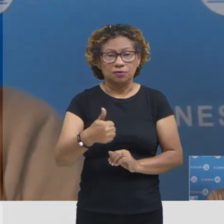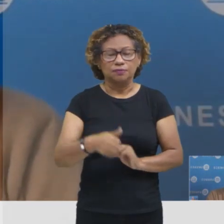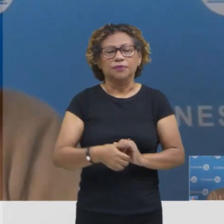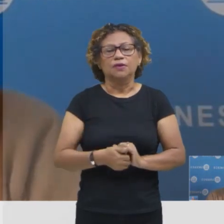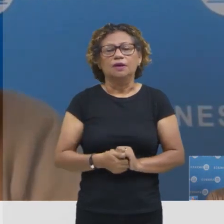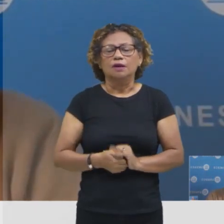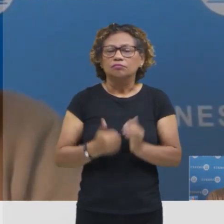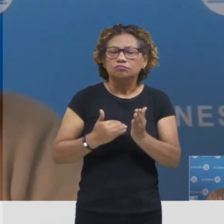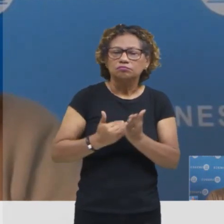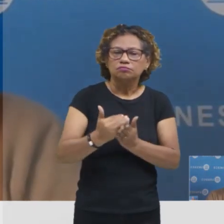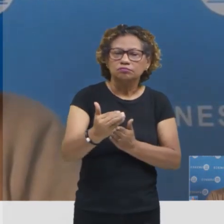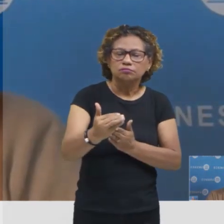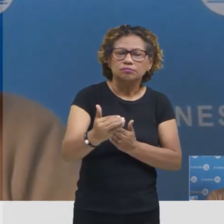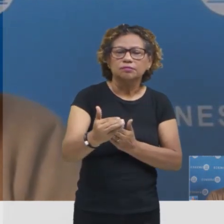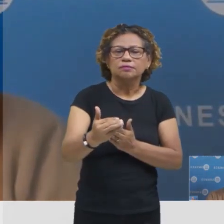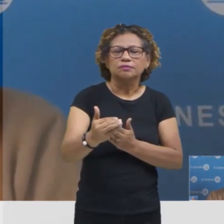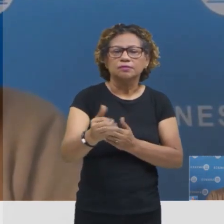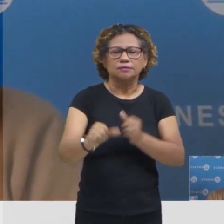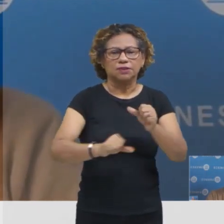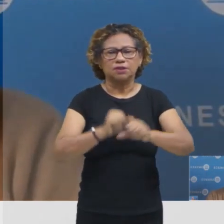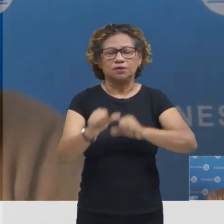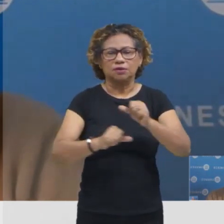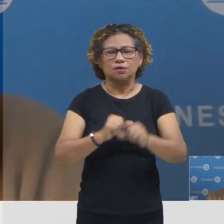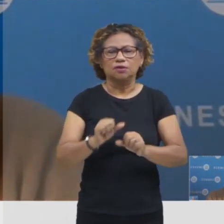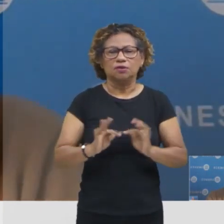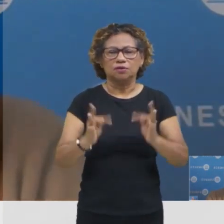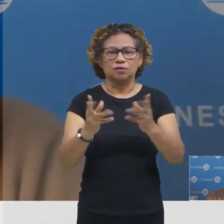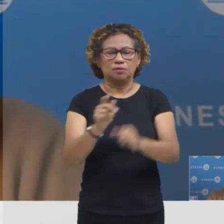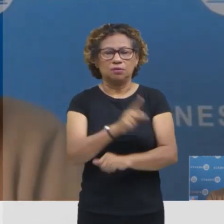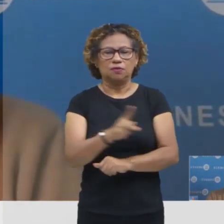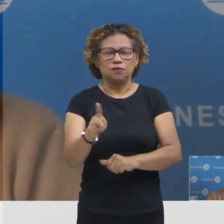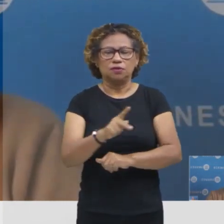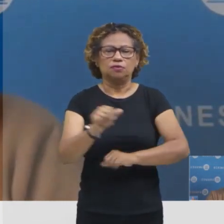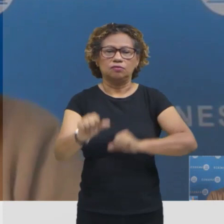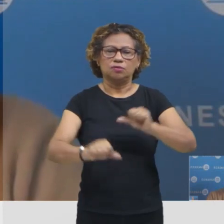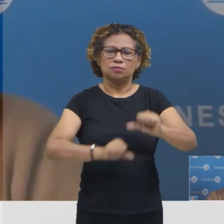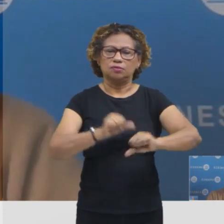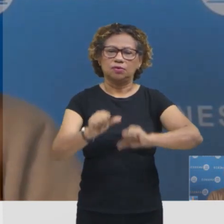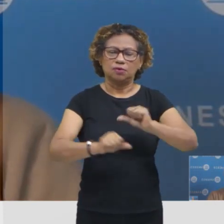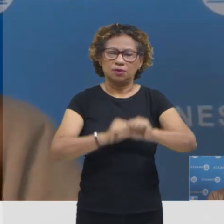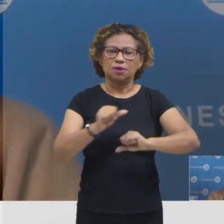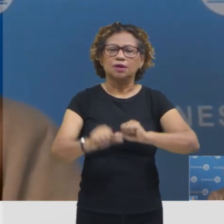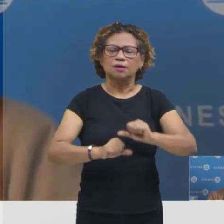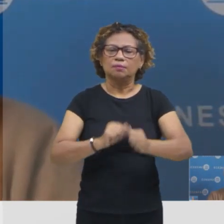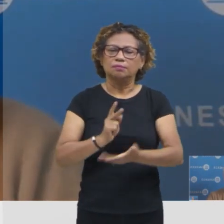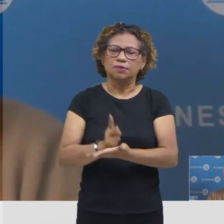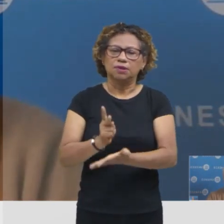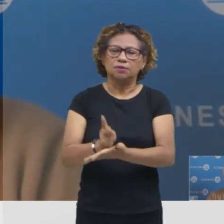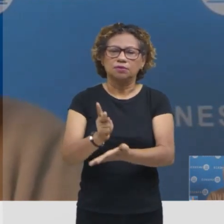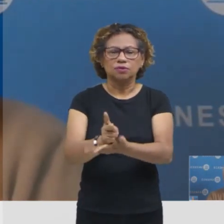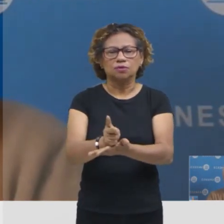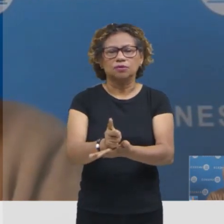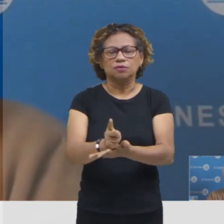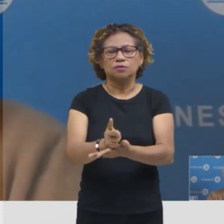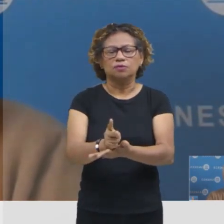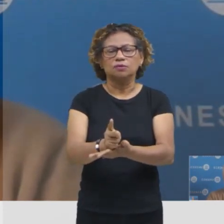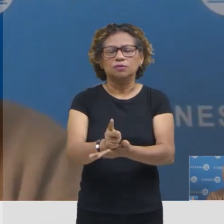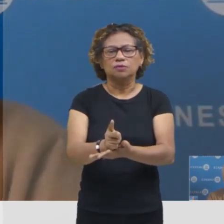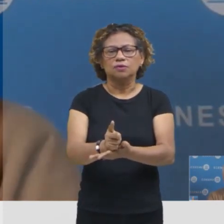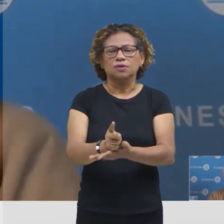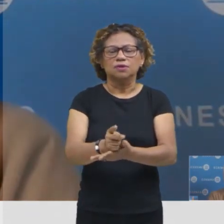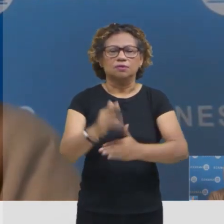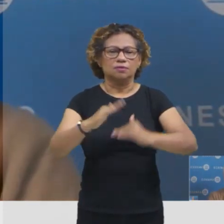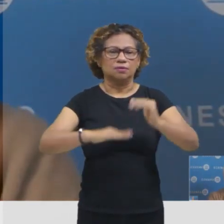passagem, nessa transição, os professores vão mudar muito, mas eles vão continuar a ser uma das